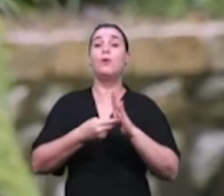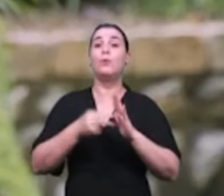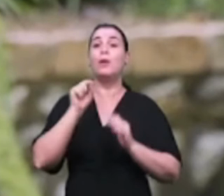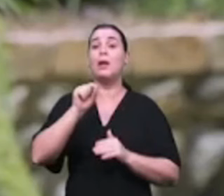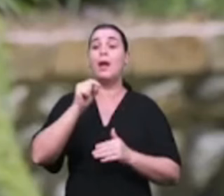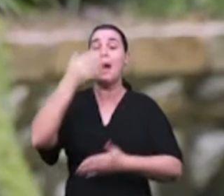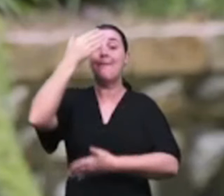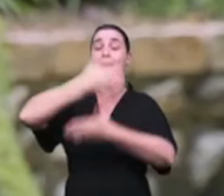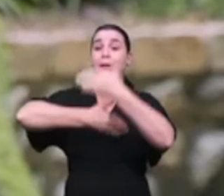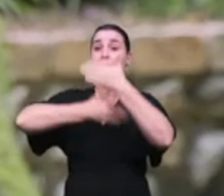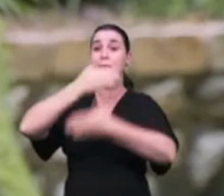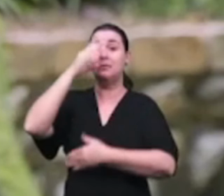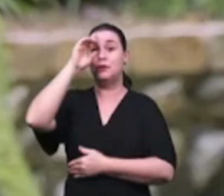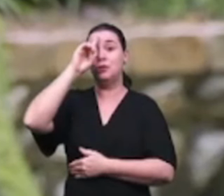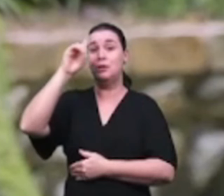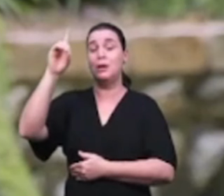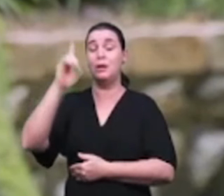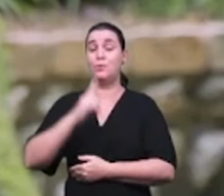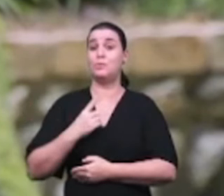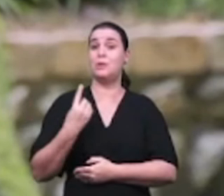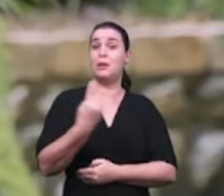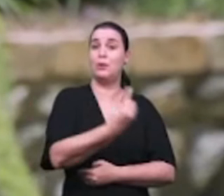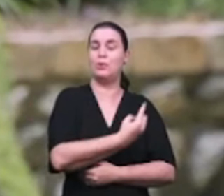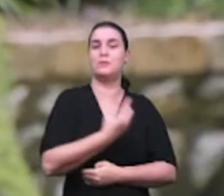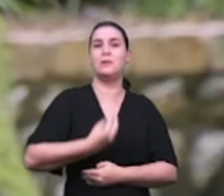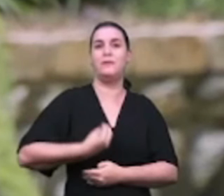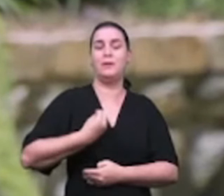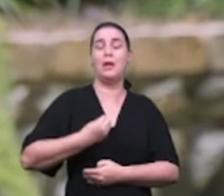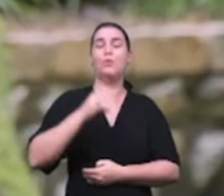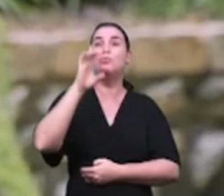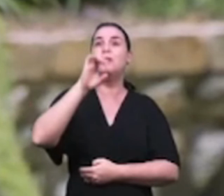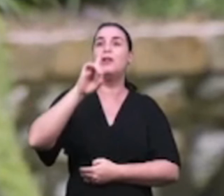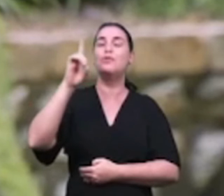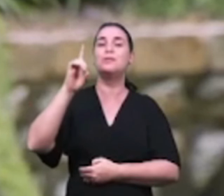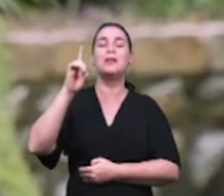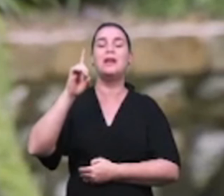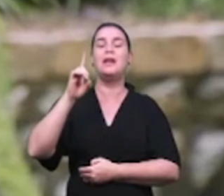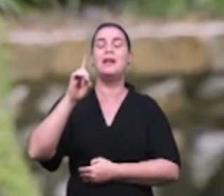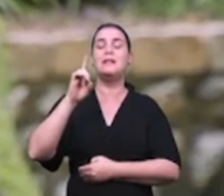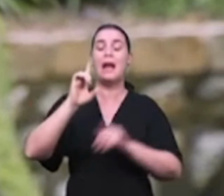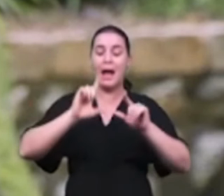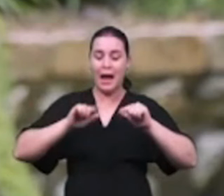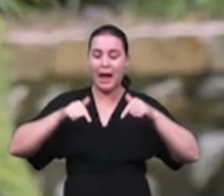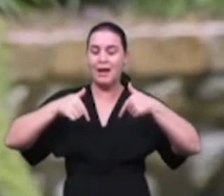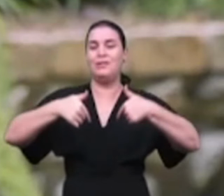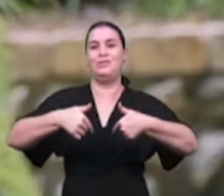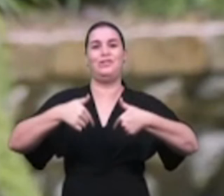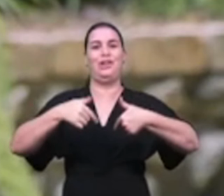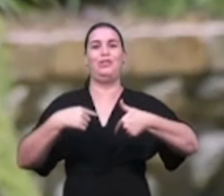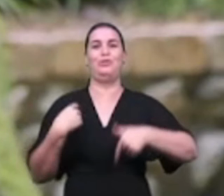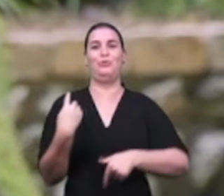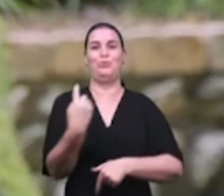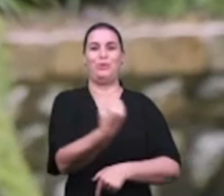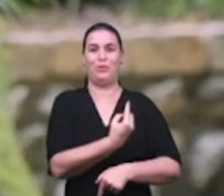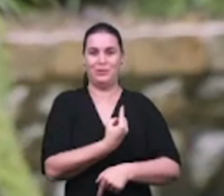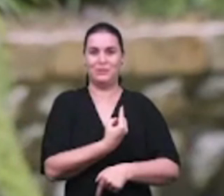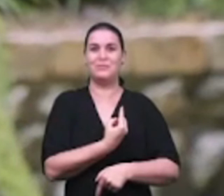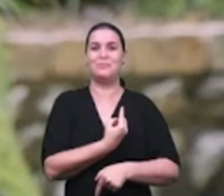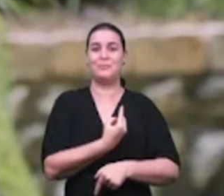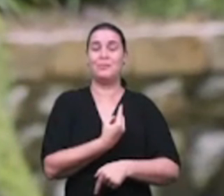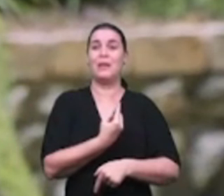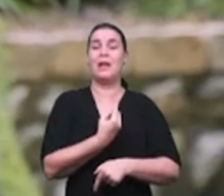Deus que ele se move no meio da igreja. Não é um Deus que está fixo na eternidade, parado, que não está preso também